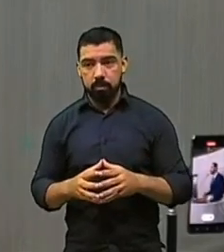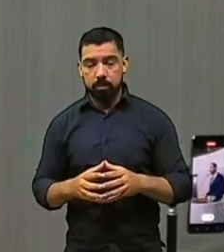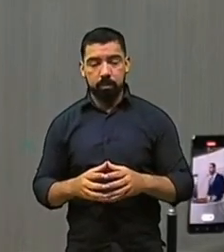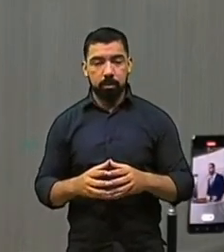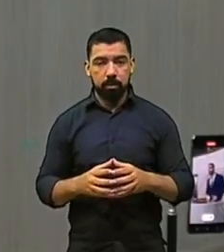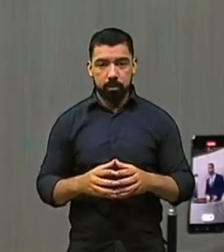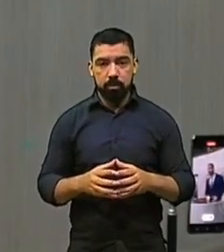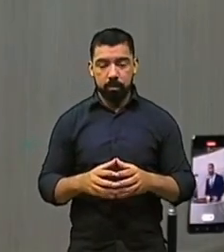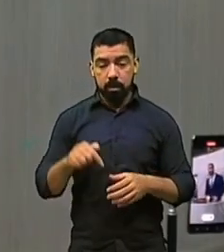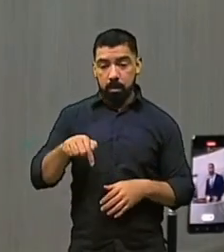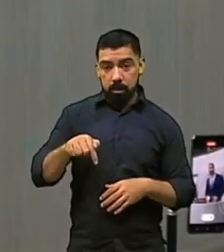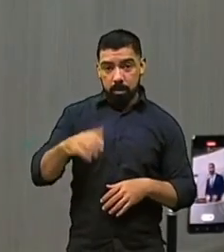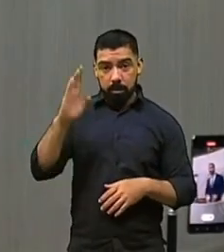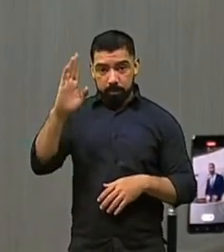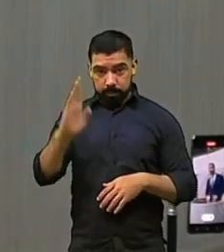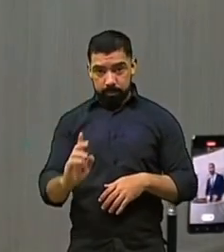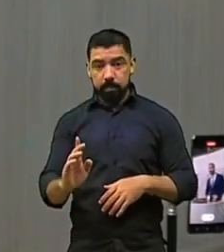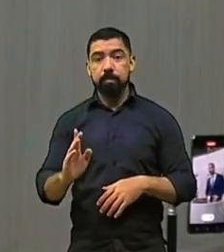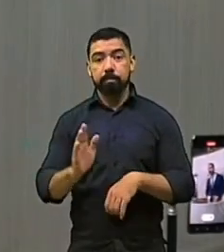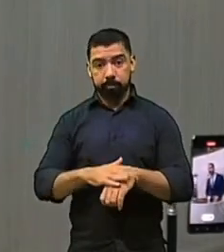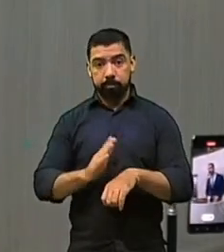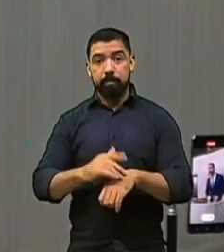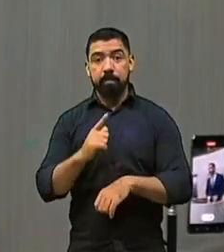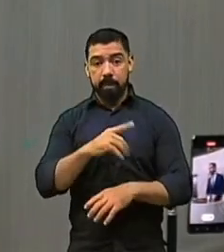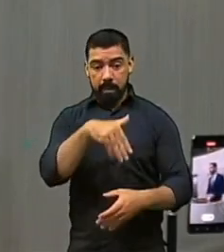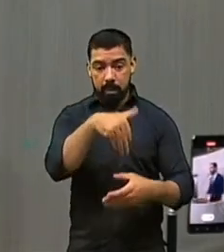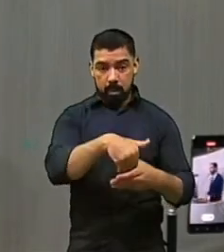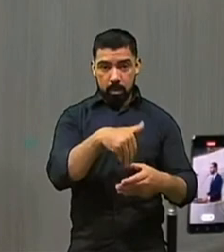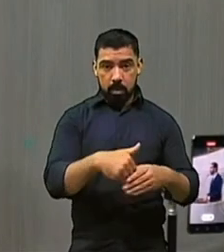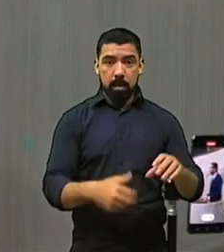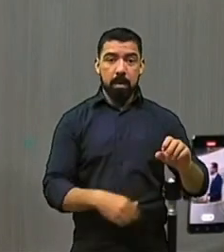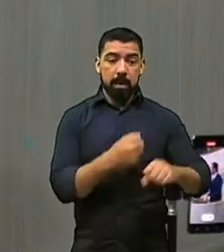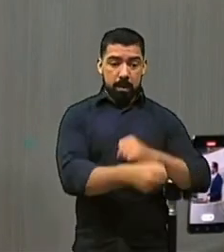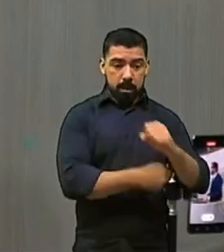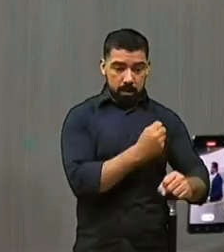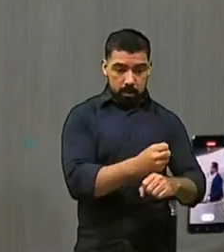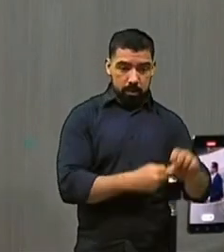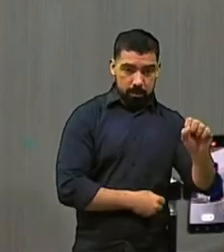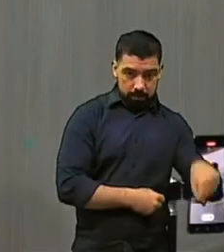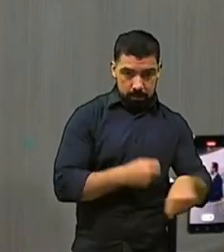E nós temos no Brasil eleições ano sim, ano não.